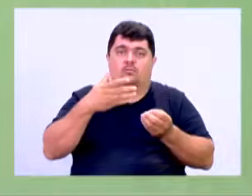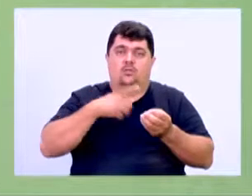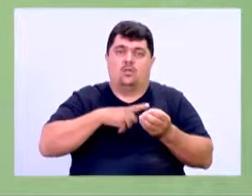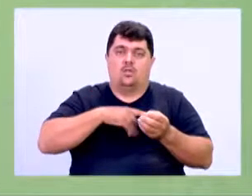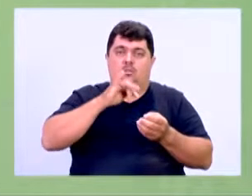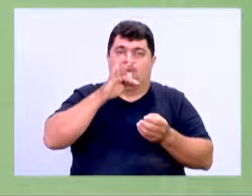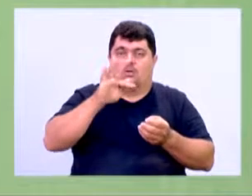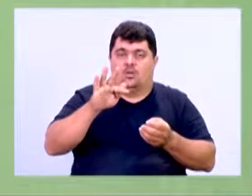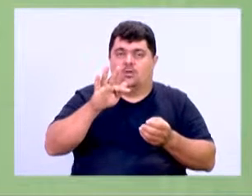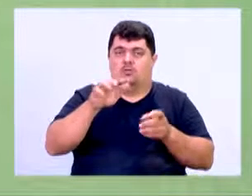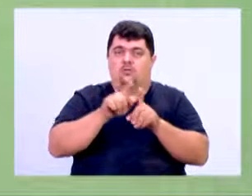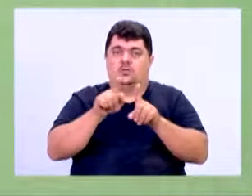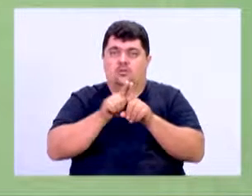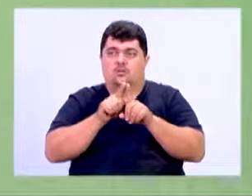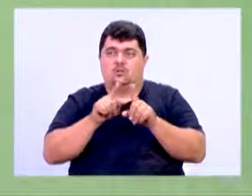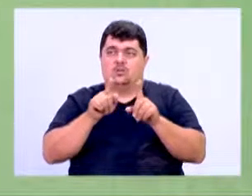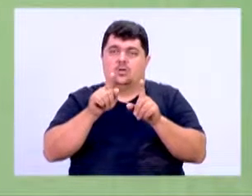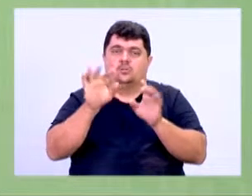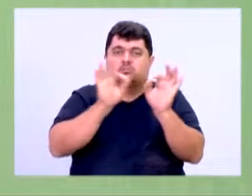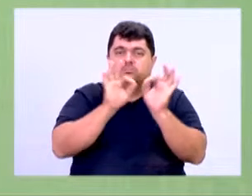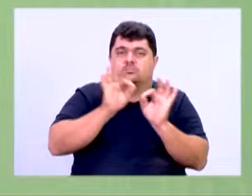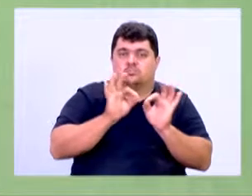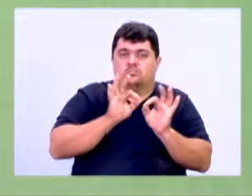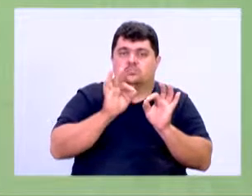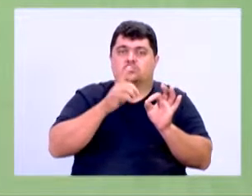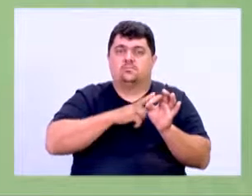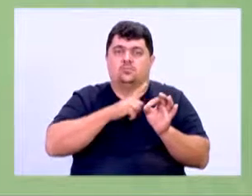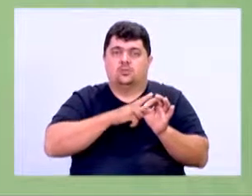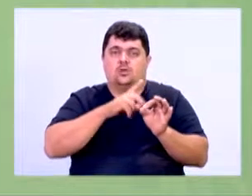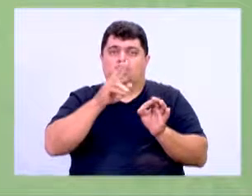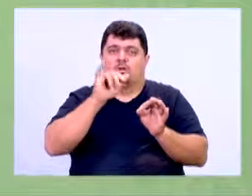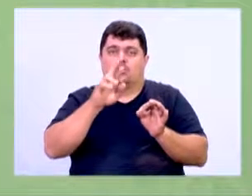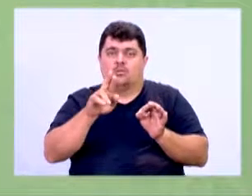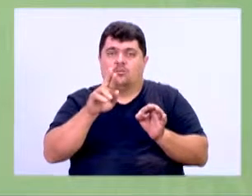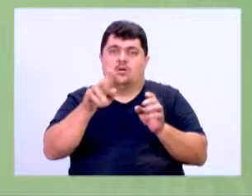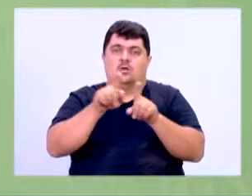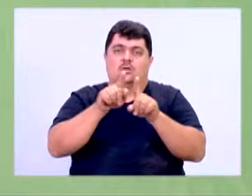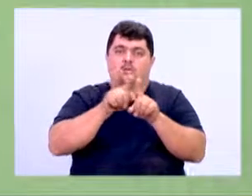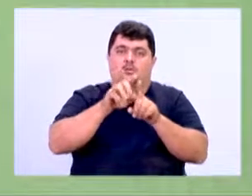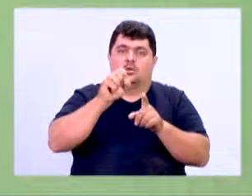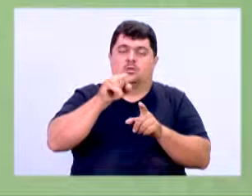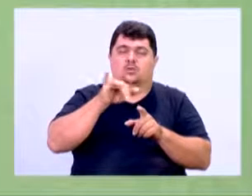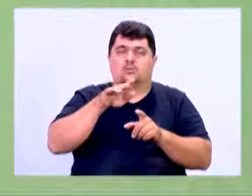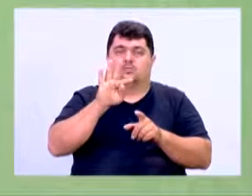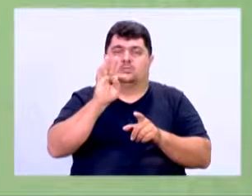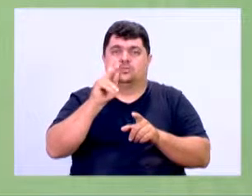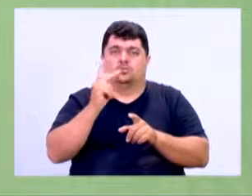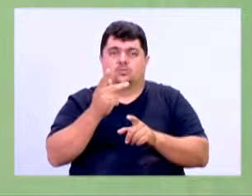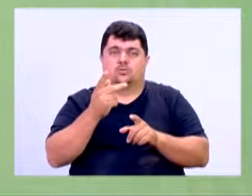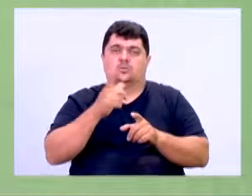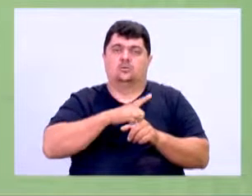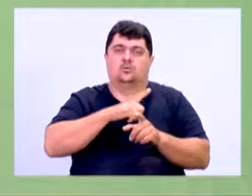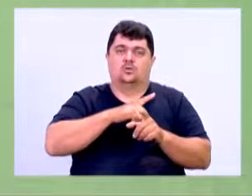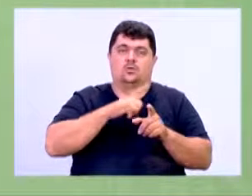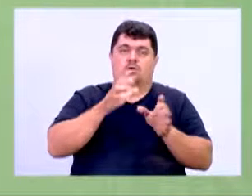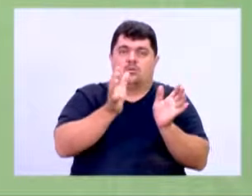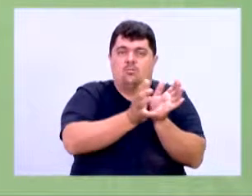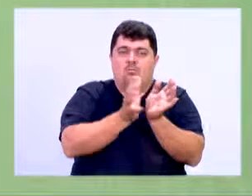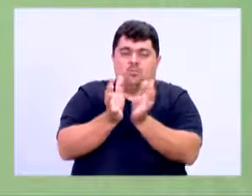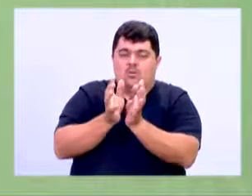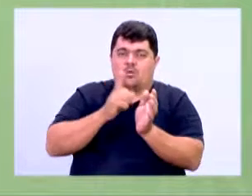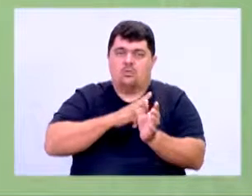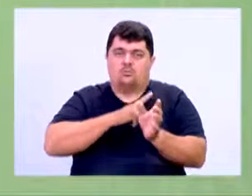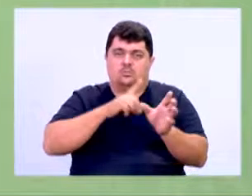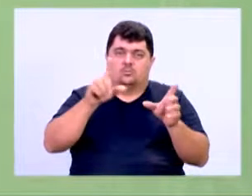if, né, e suas variações, como também o switch. Um bloco de comandos é delimitado